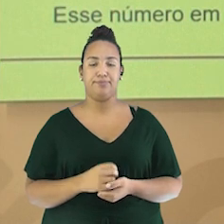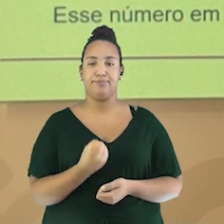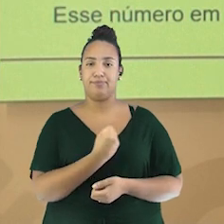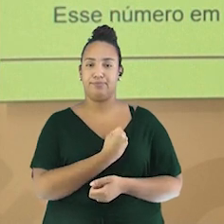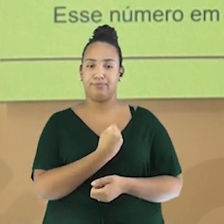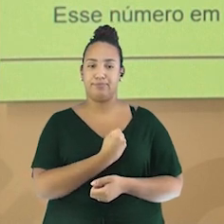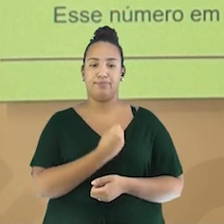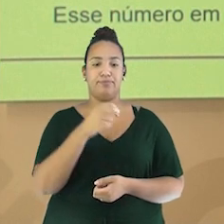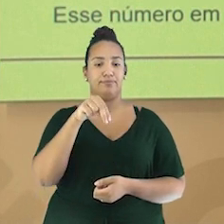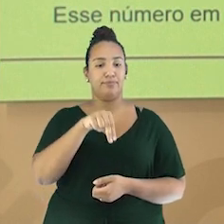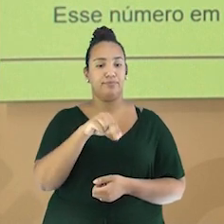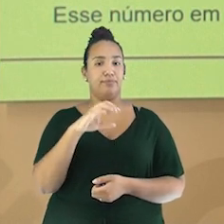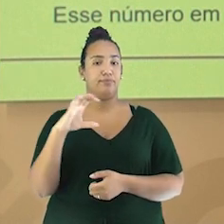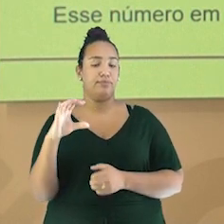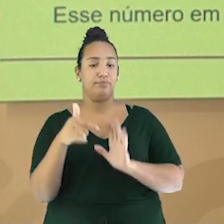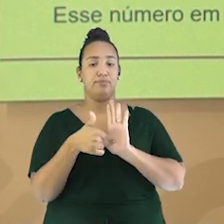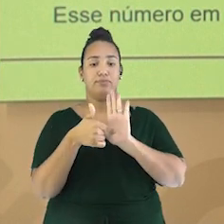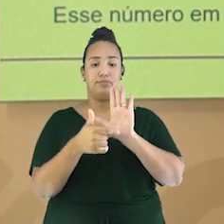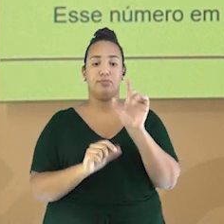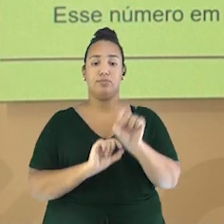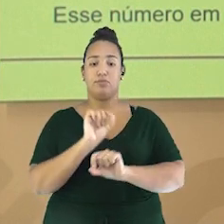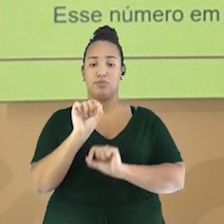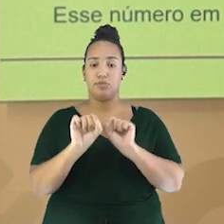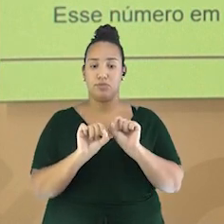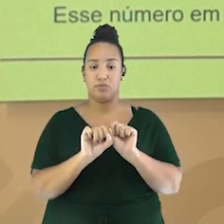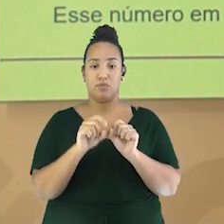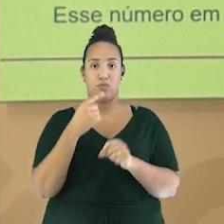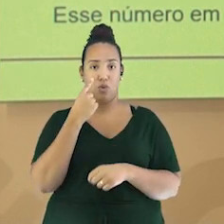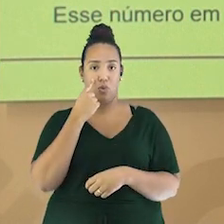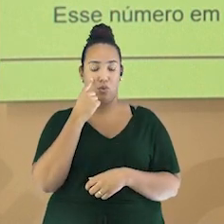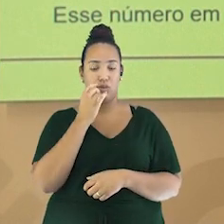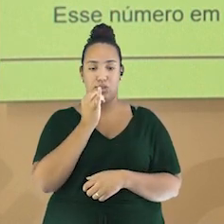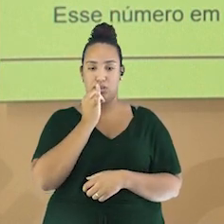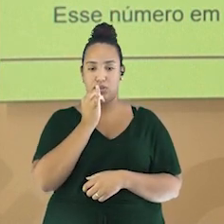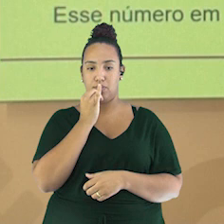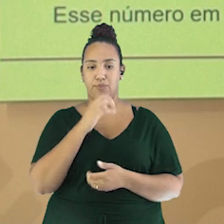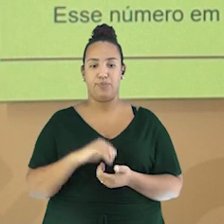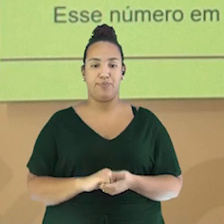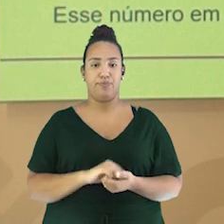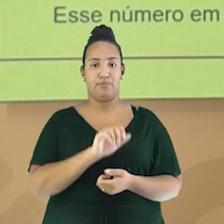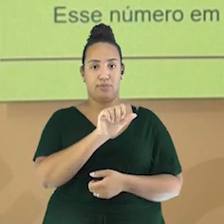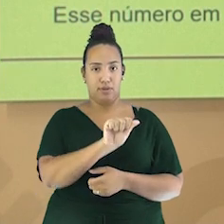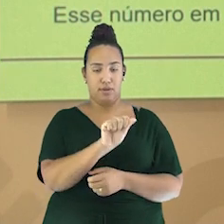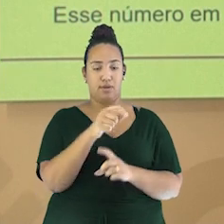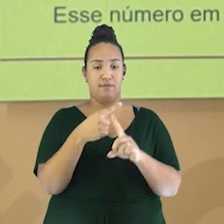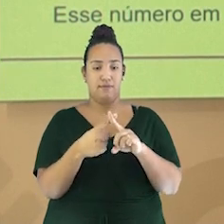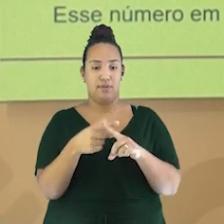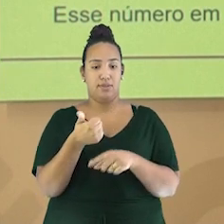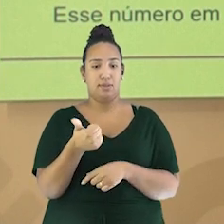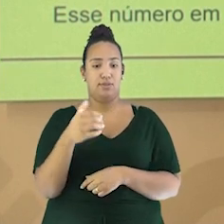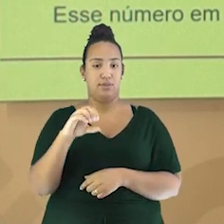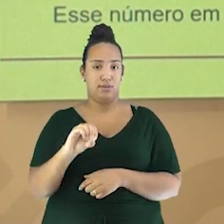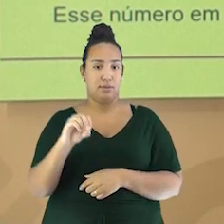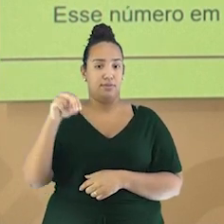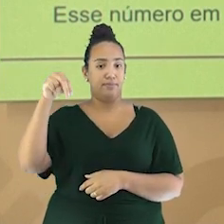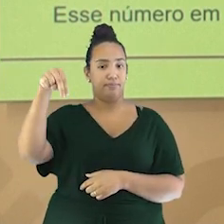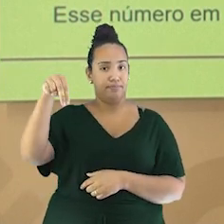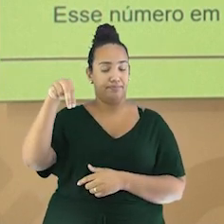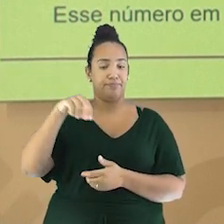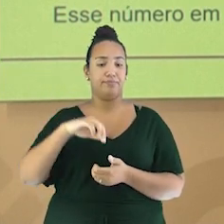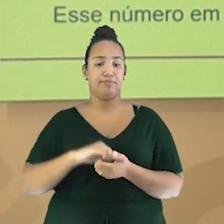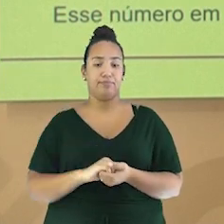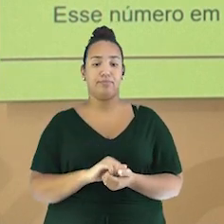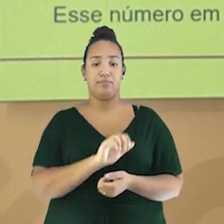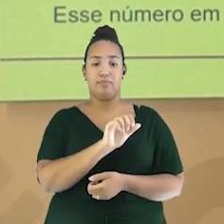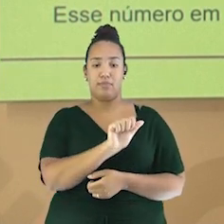científica apresenta o seguinte formato: A vezes 10 elevado a n. O A é chamado